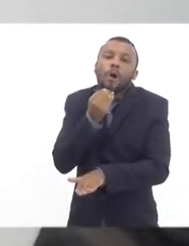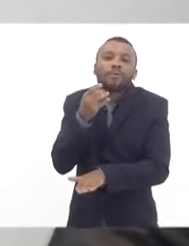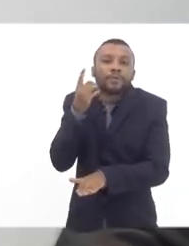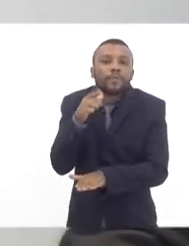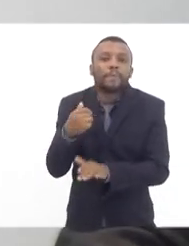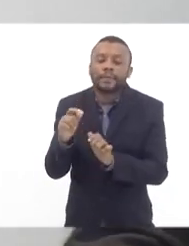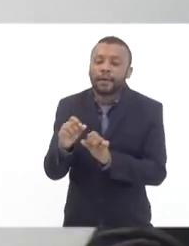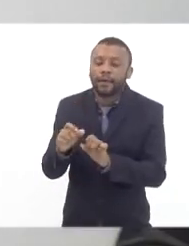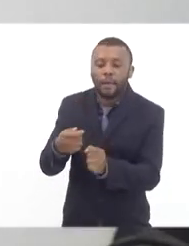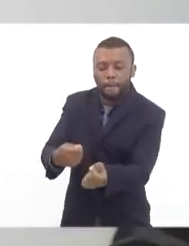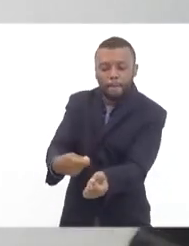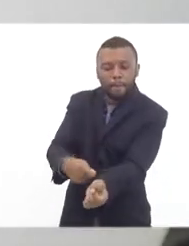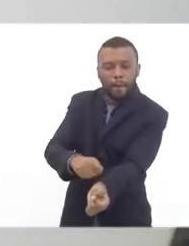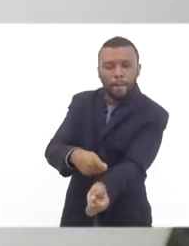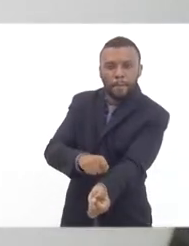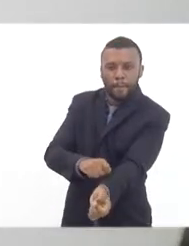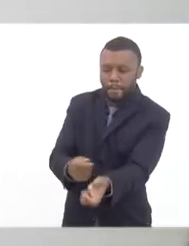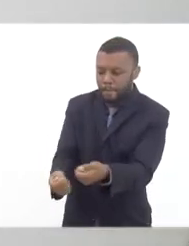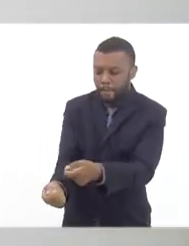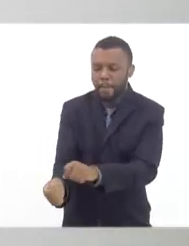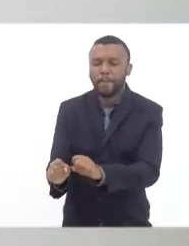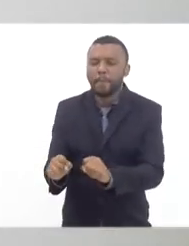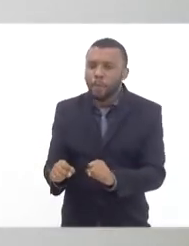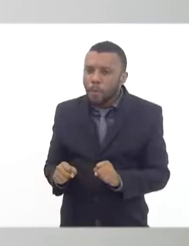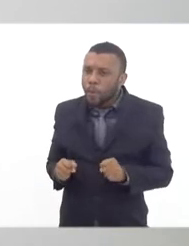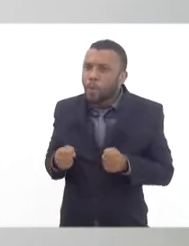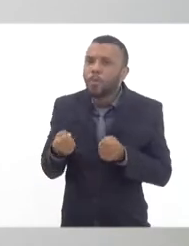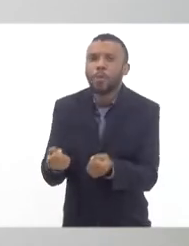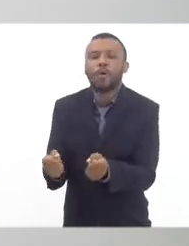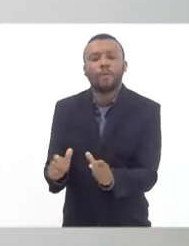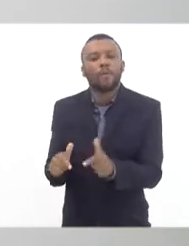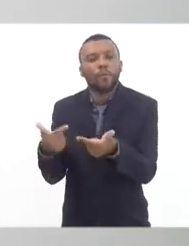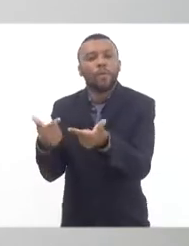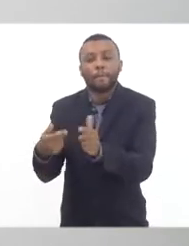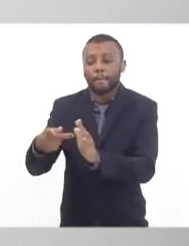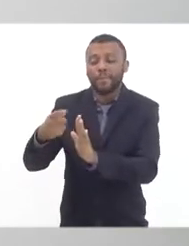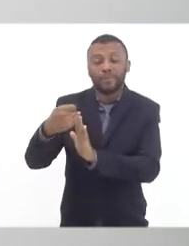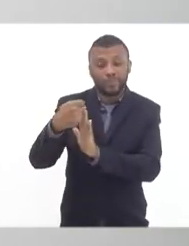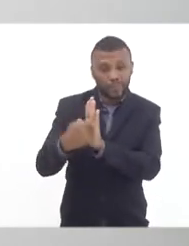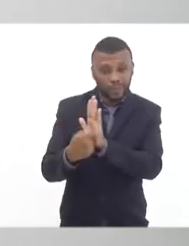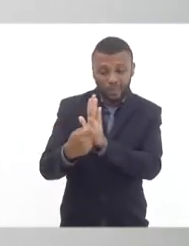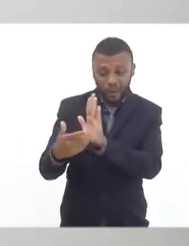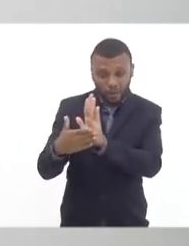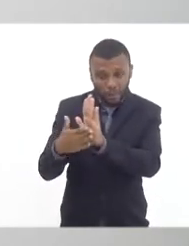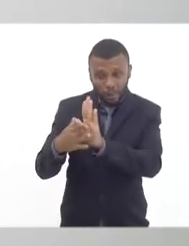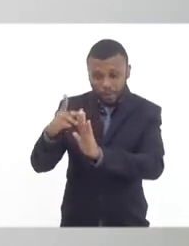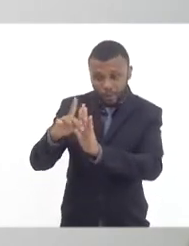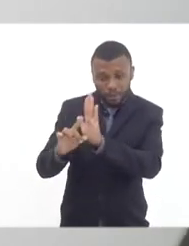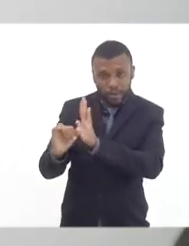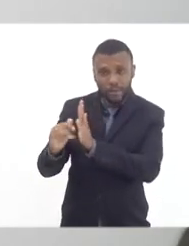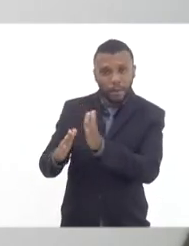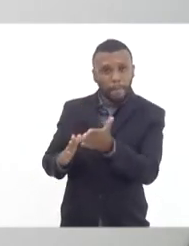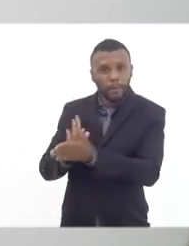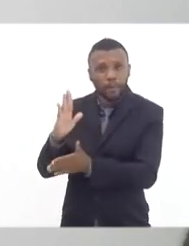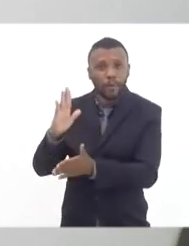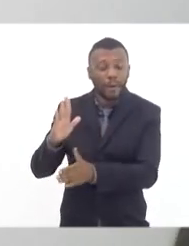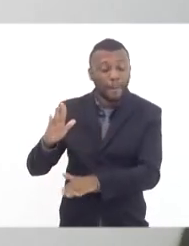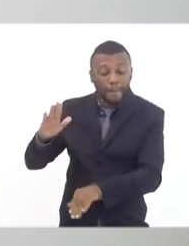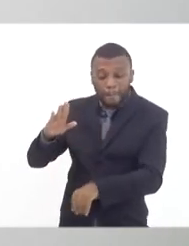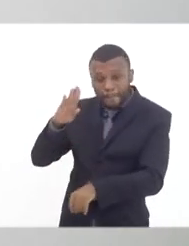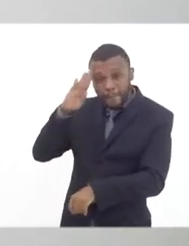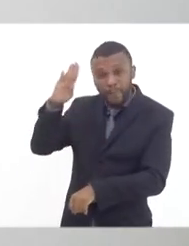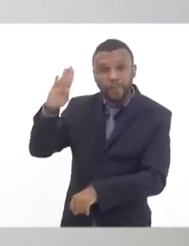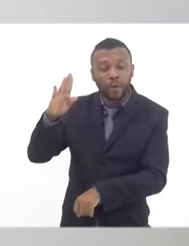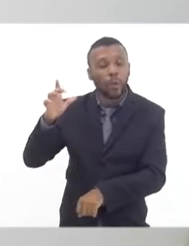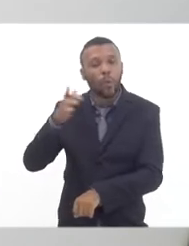dentro da Casa Legislativa para ver a matéria aprovada, mas, mais do que isso, estabelecer solução de recurso, de fundo, de